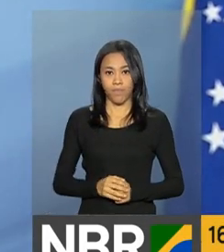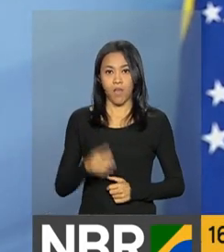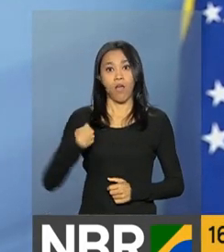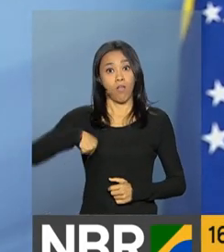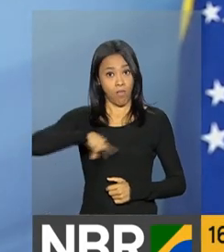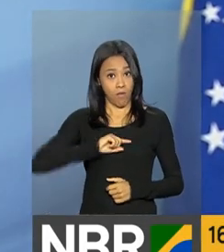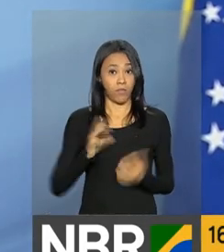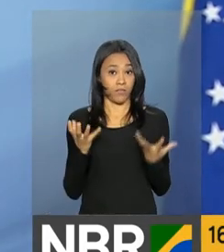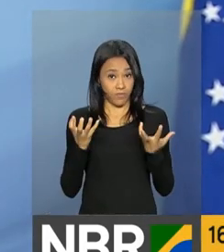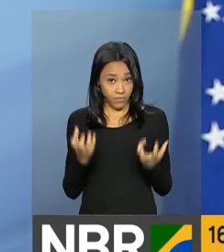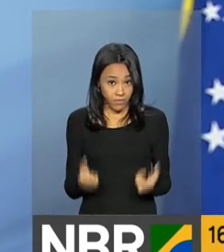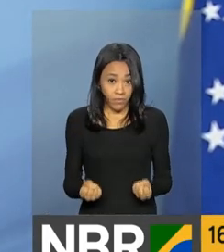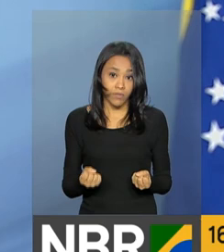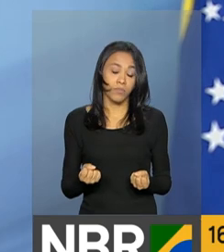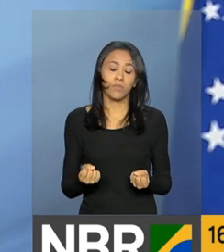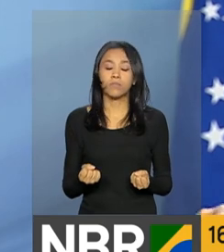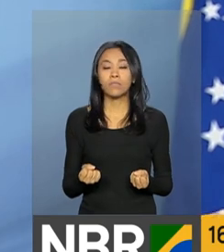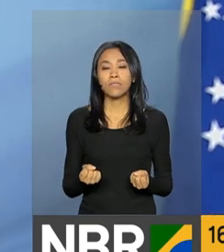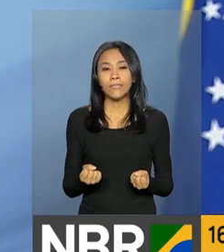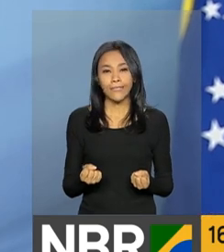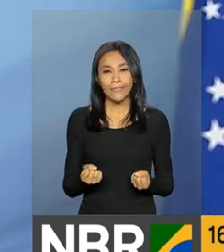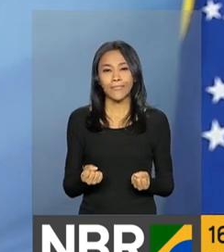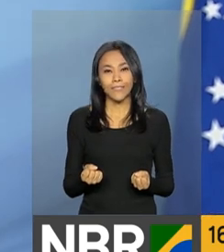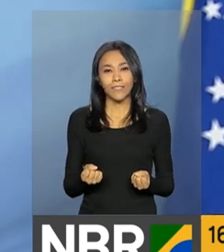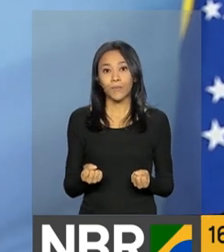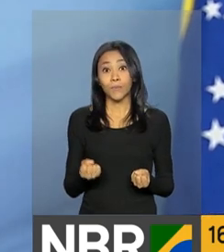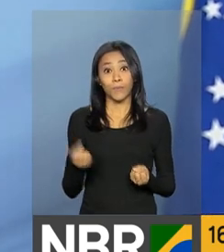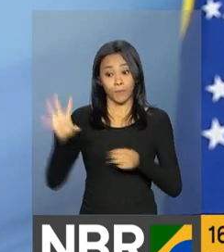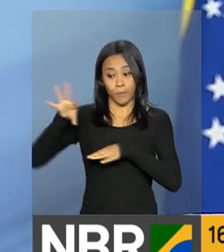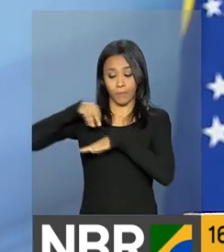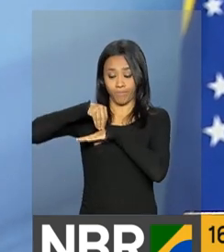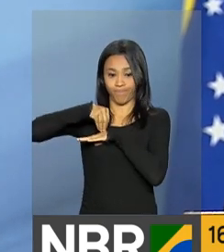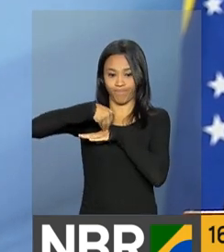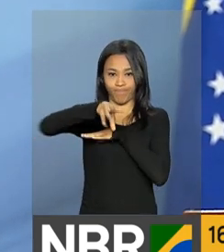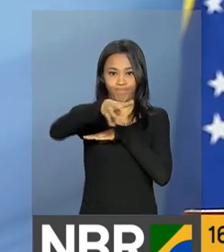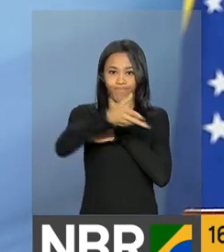faremos agora uma breve comunicação.